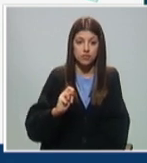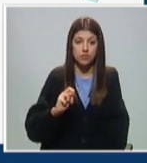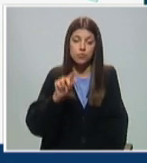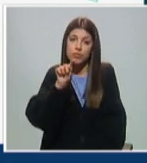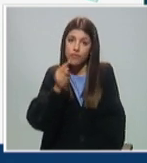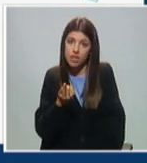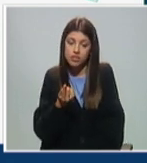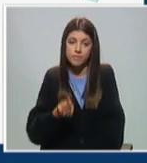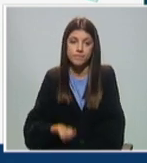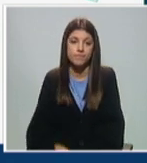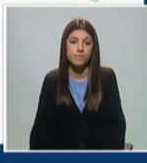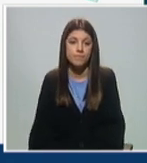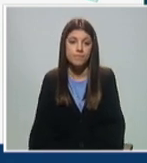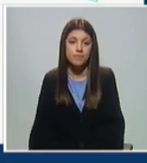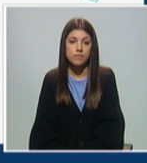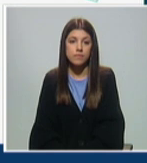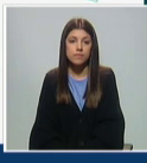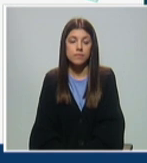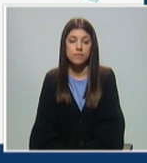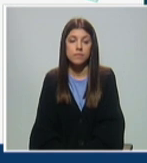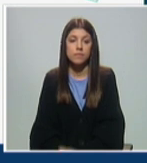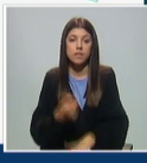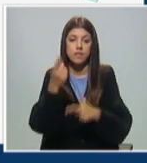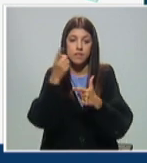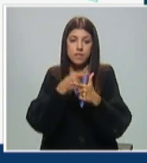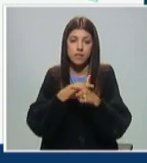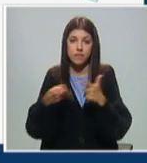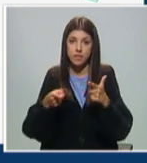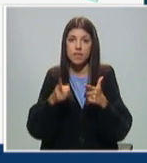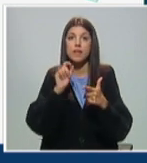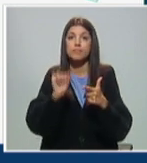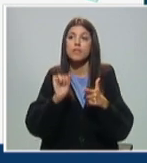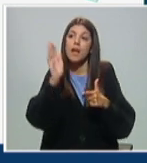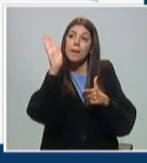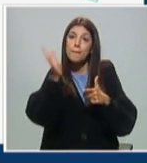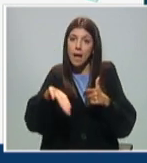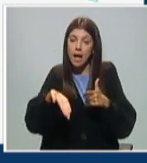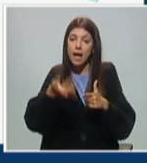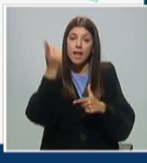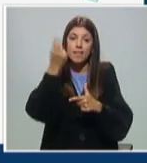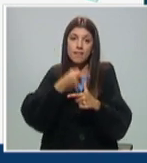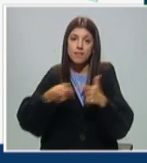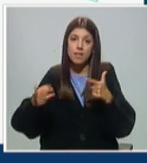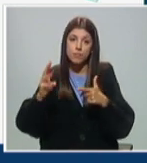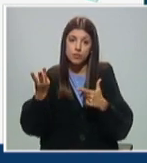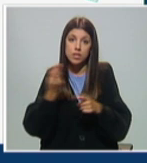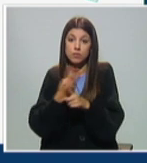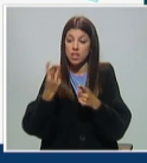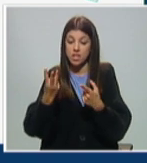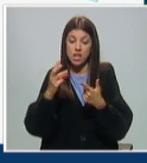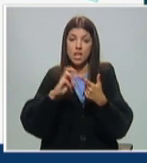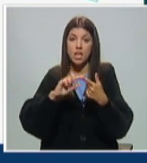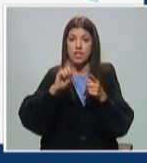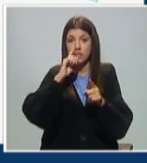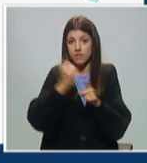fechar parênteses e depois vamos dividir, colocando a barra, por 3, porque são 3 elementos de